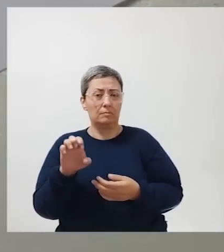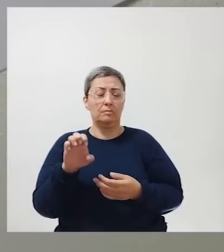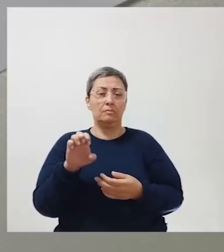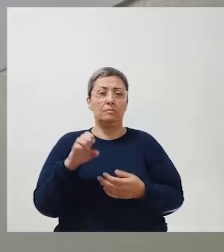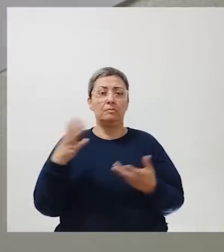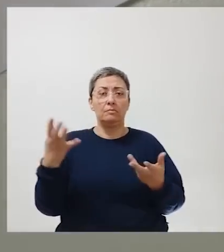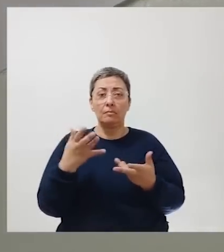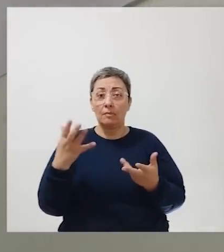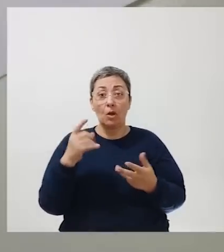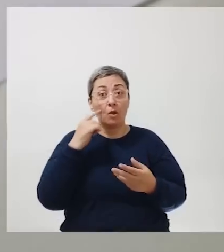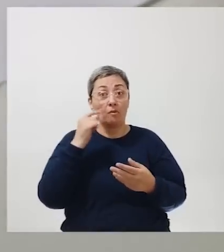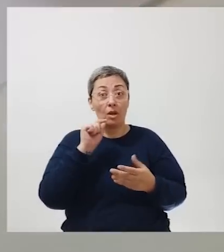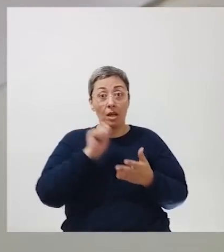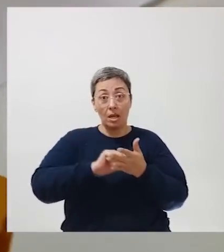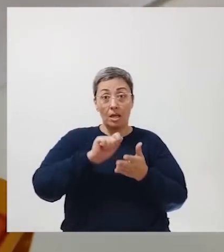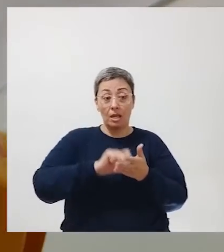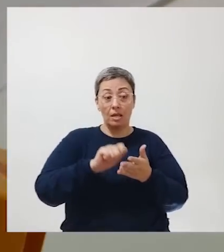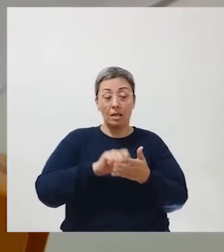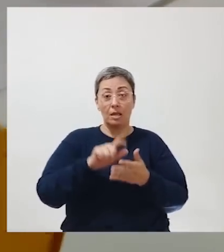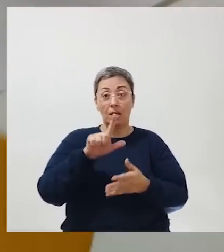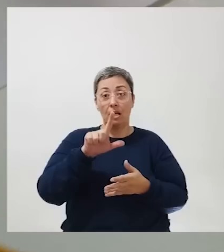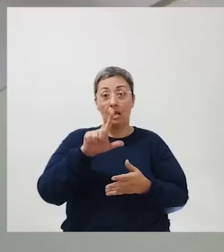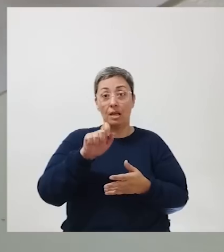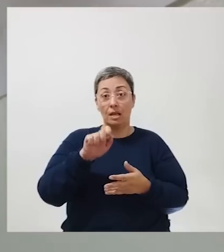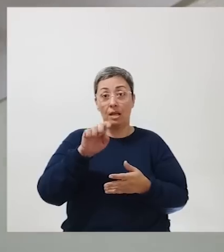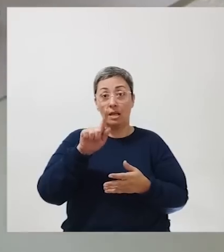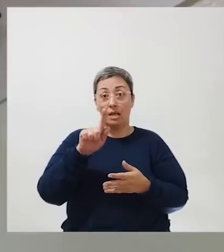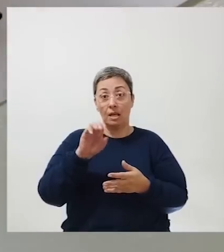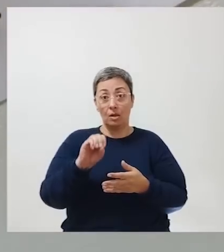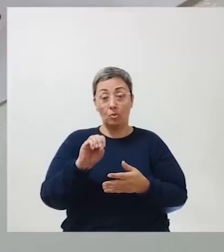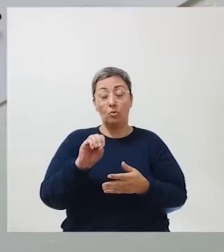Zé. Agora, nós vamos escrever Lego.